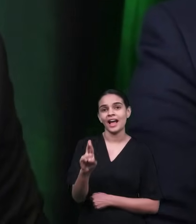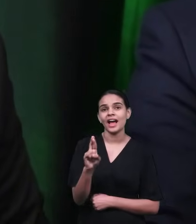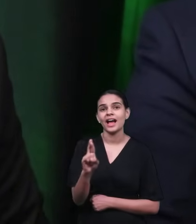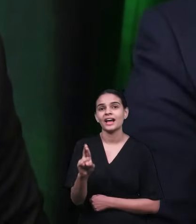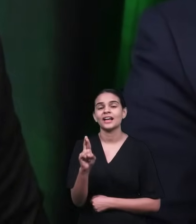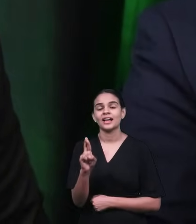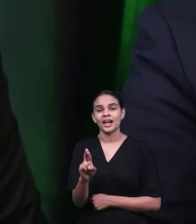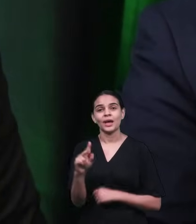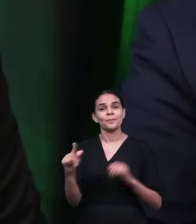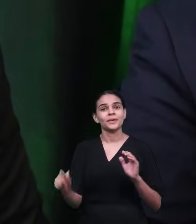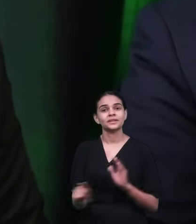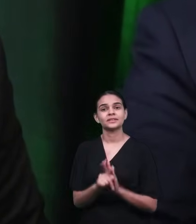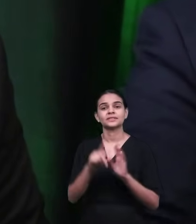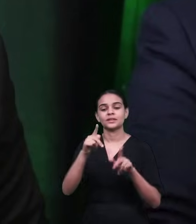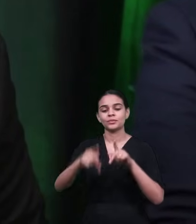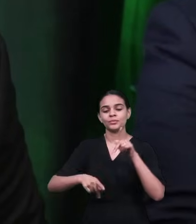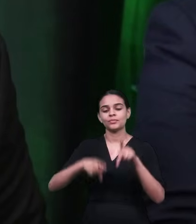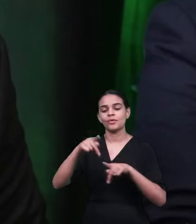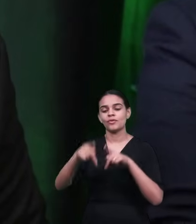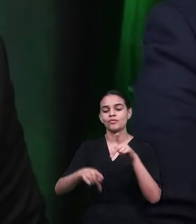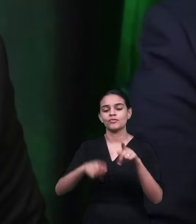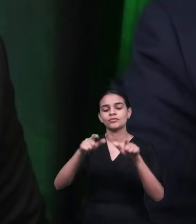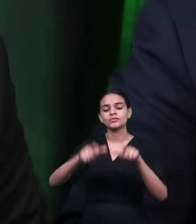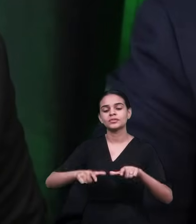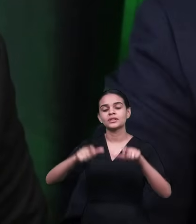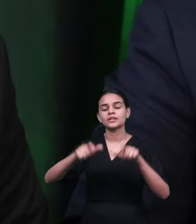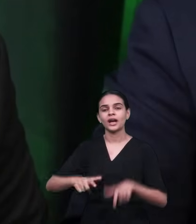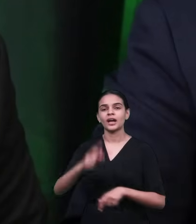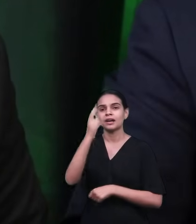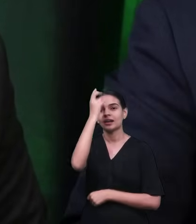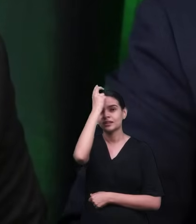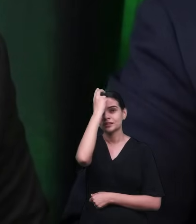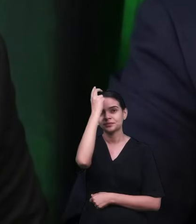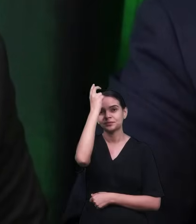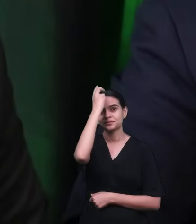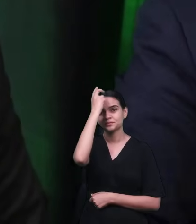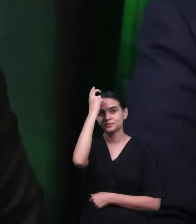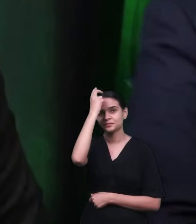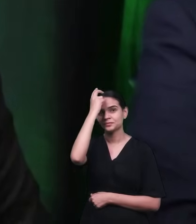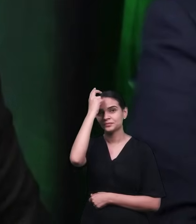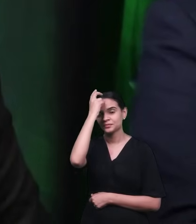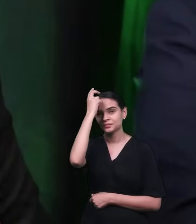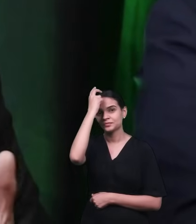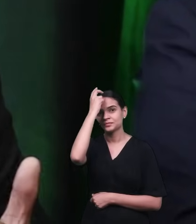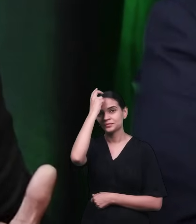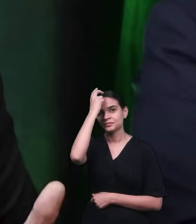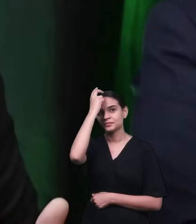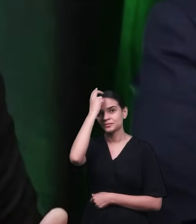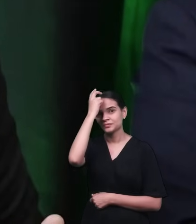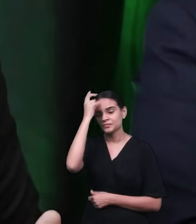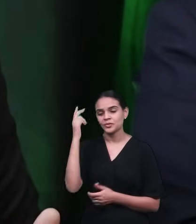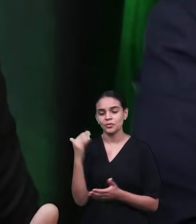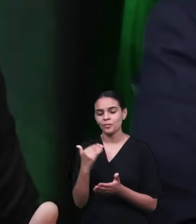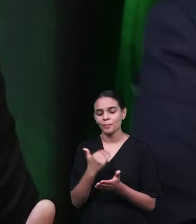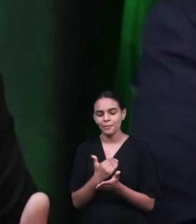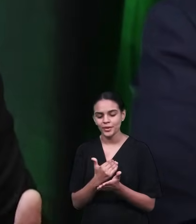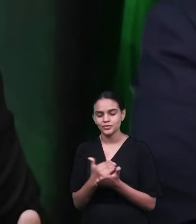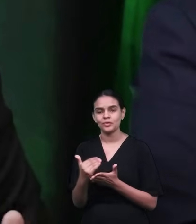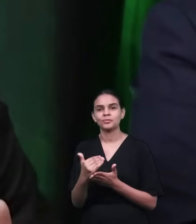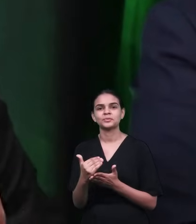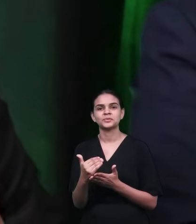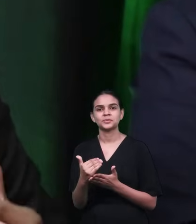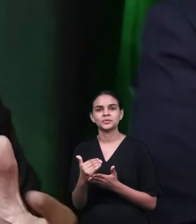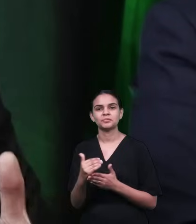primeiro, ela era egípcia, né? Ela começou a se exaltar diante da senhora dela. Por